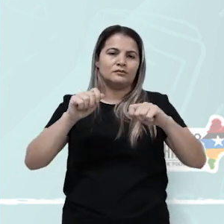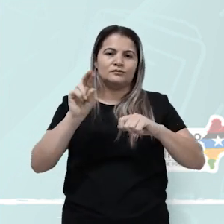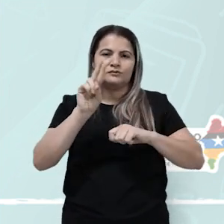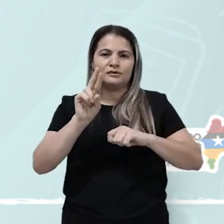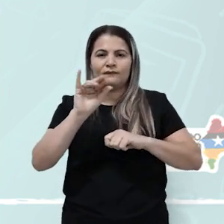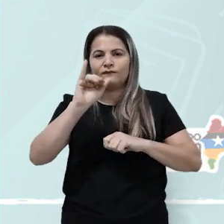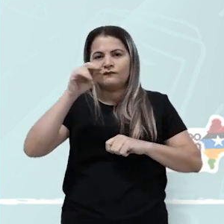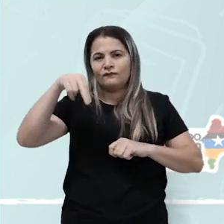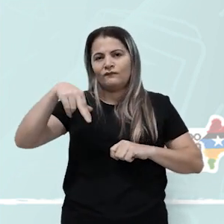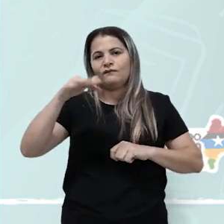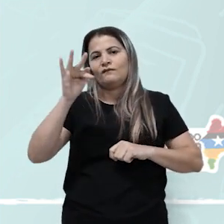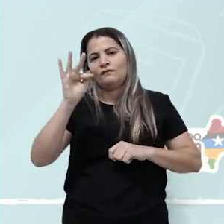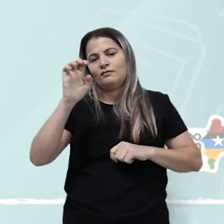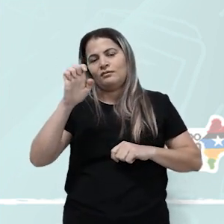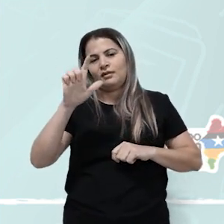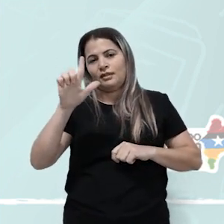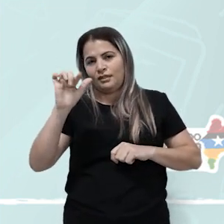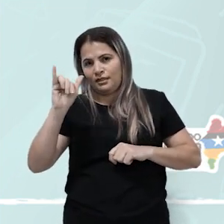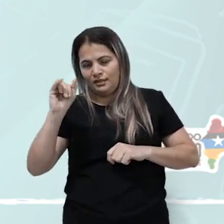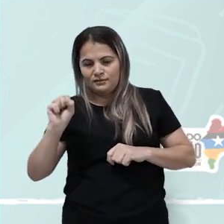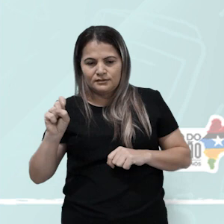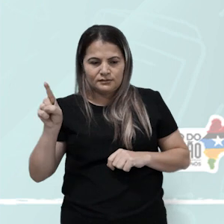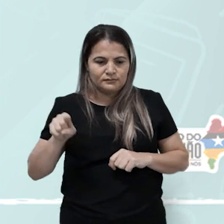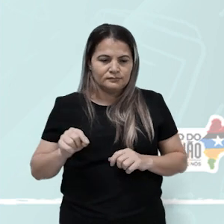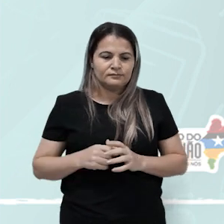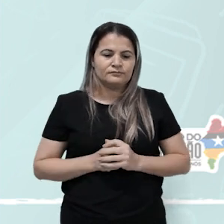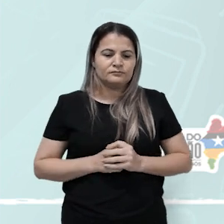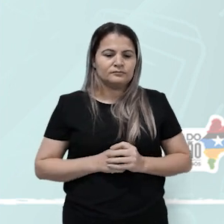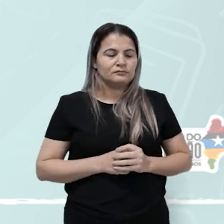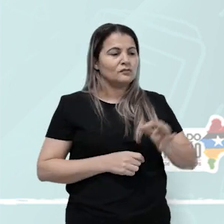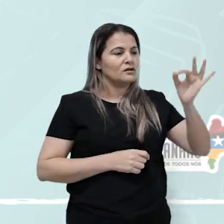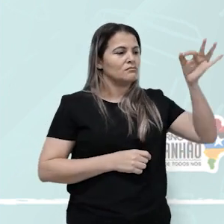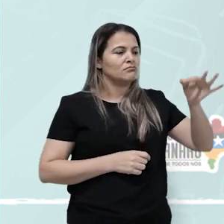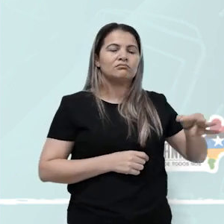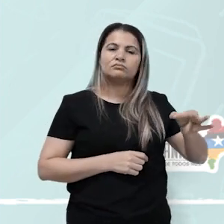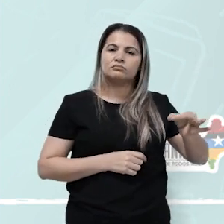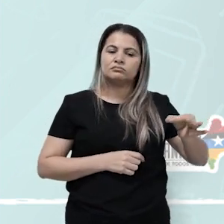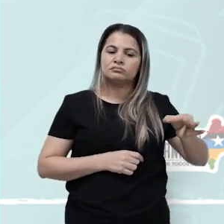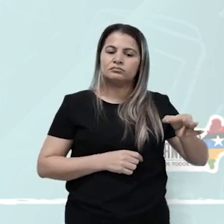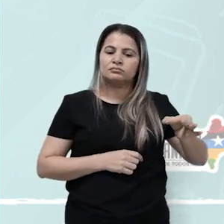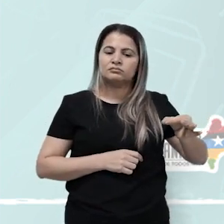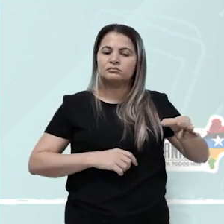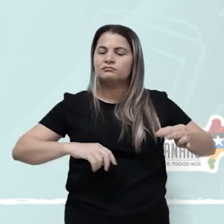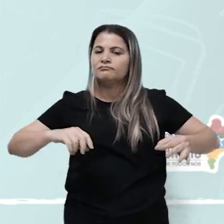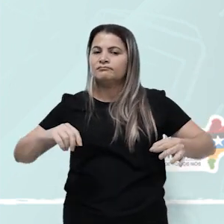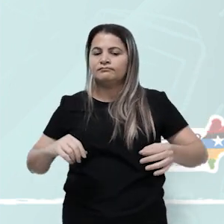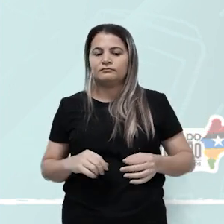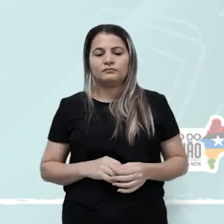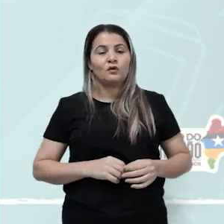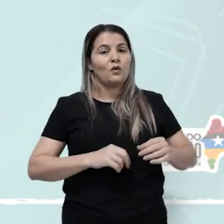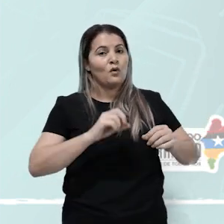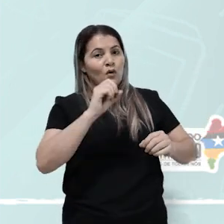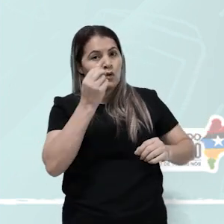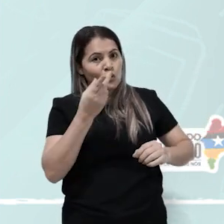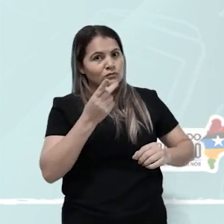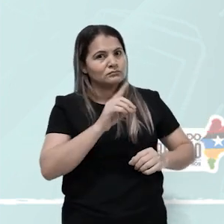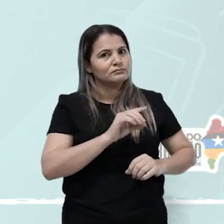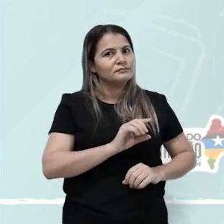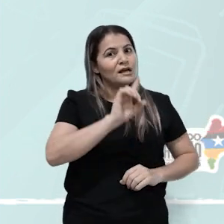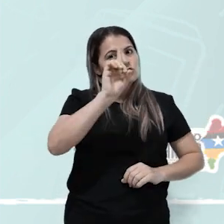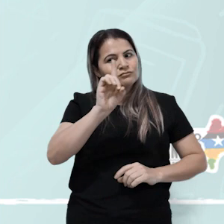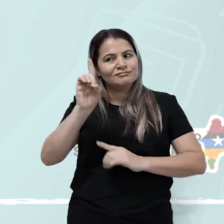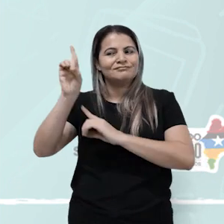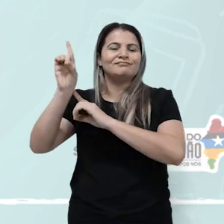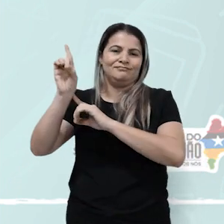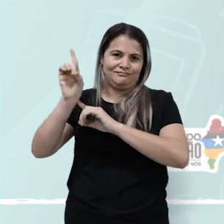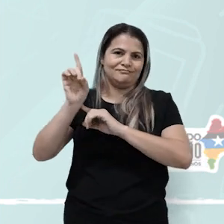antes. Unhappy. Right, certo. Ou direita. Right pode significar